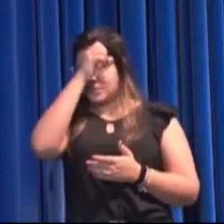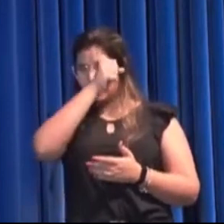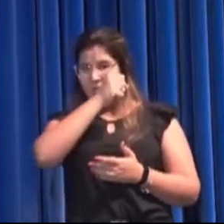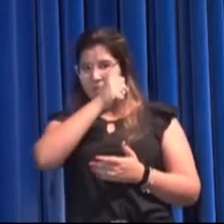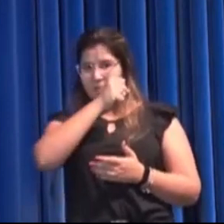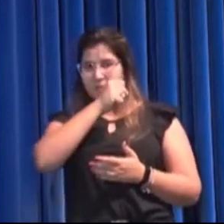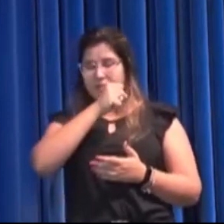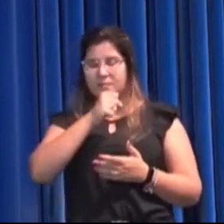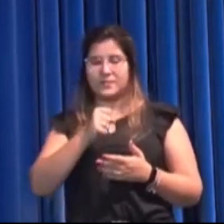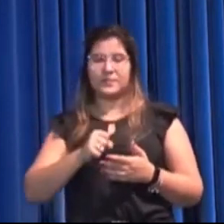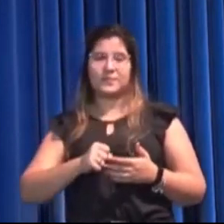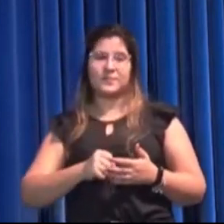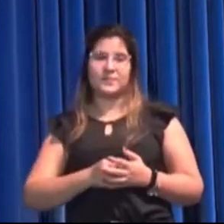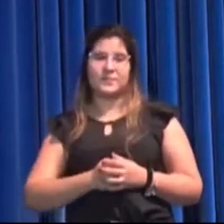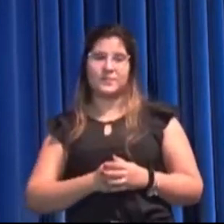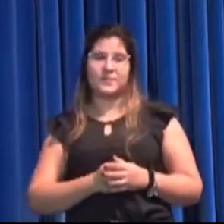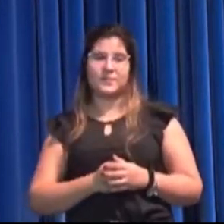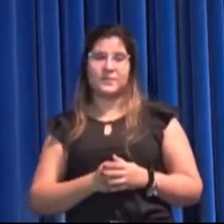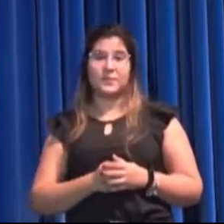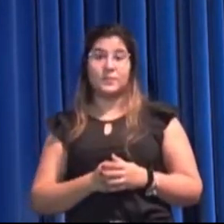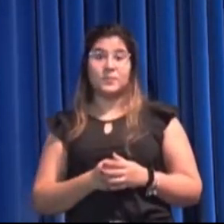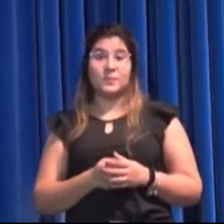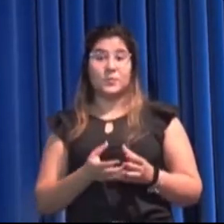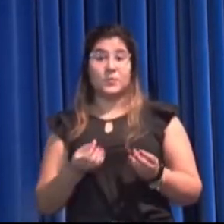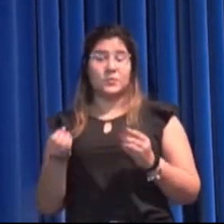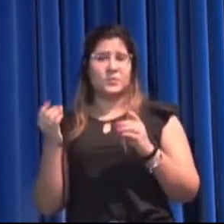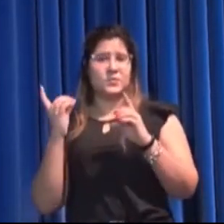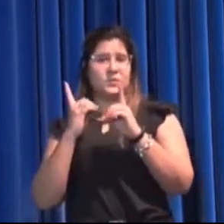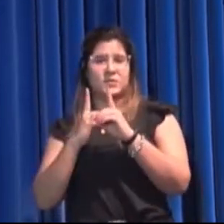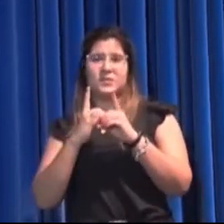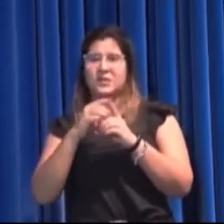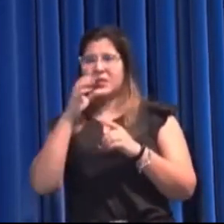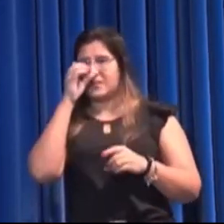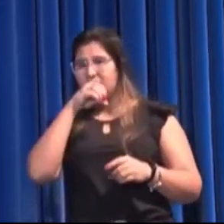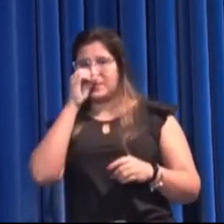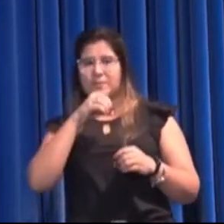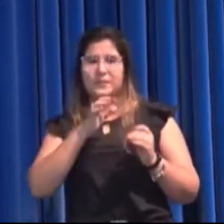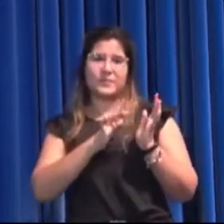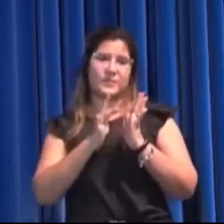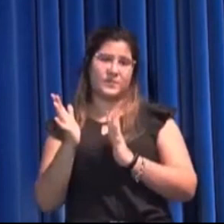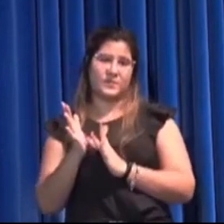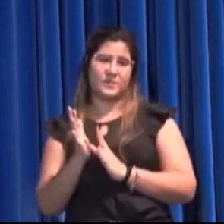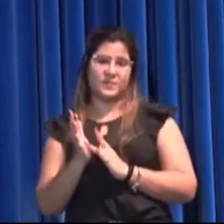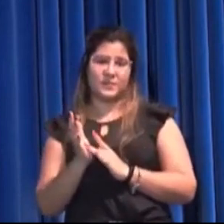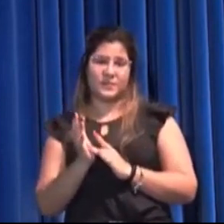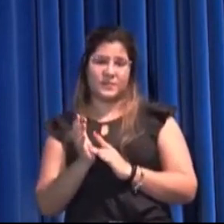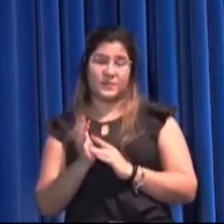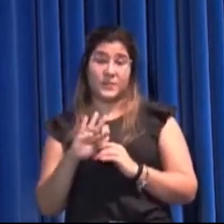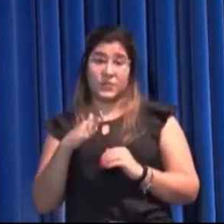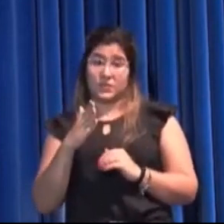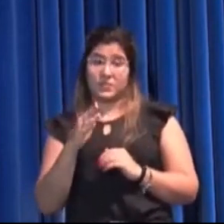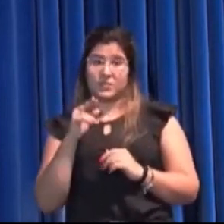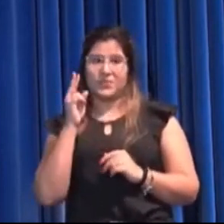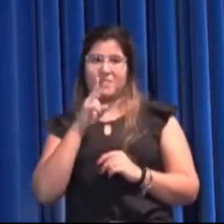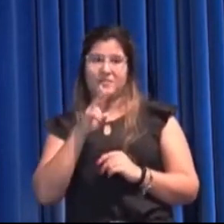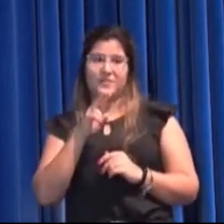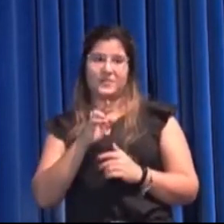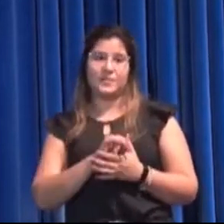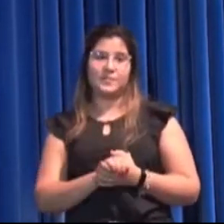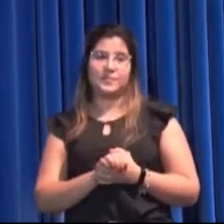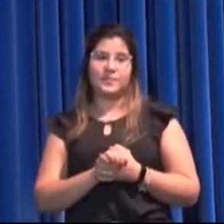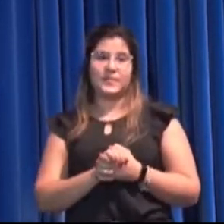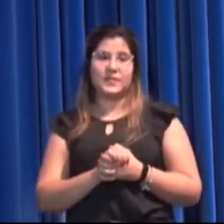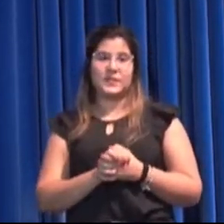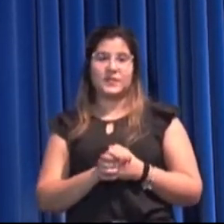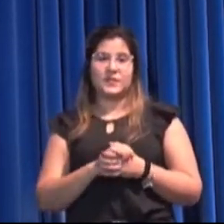e aí muitos discípulos abandonam Jesus. Então nós vamos ver o